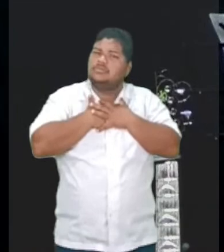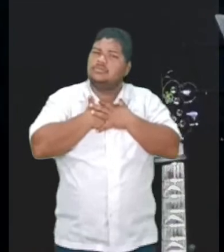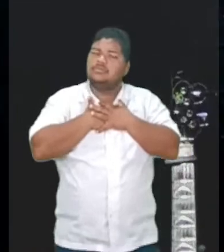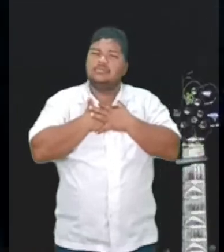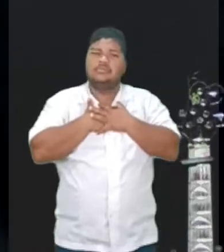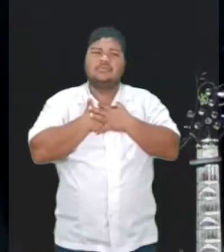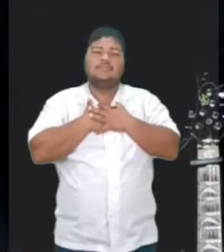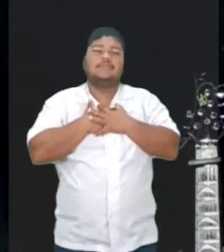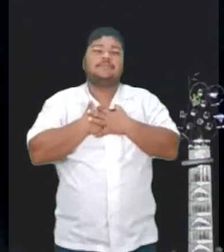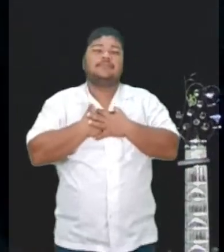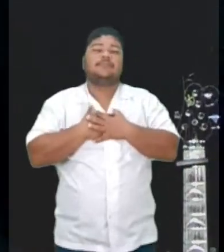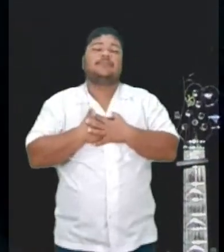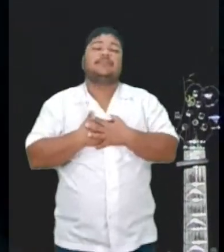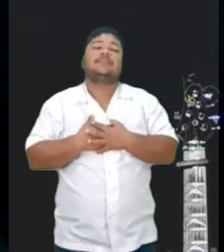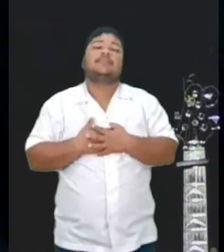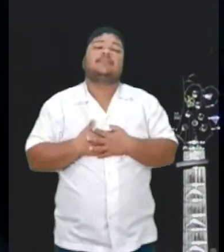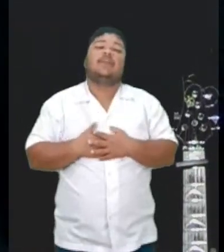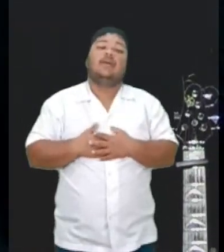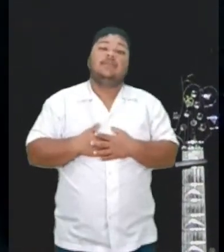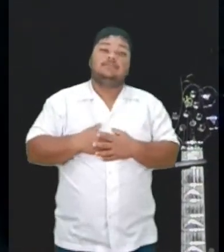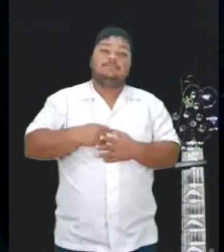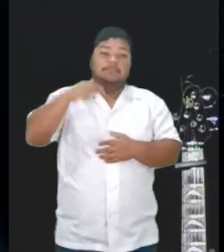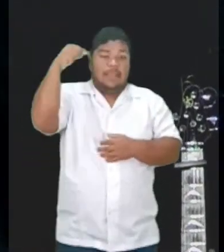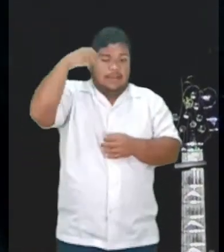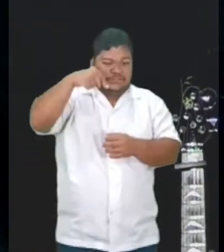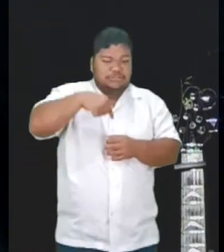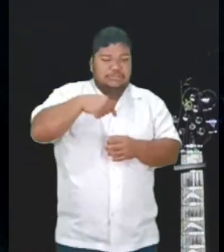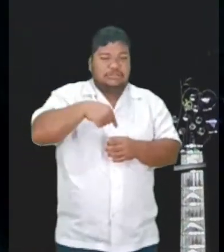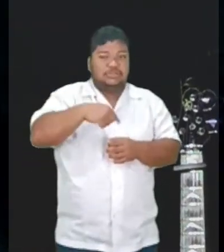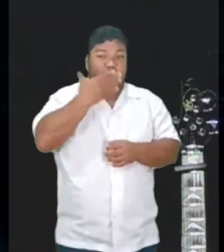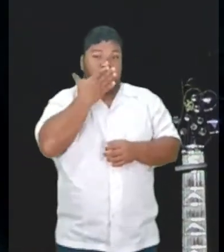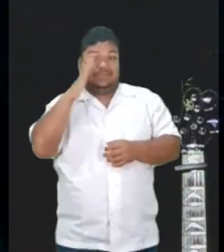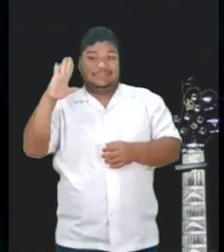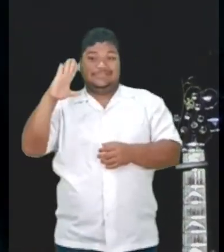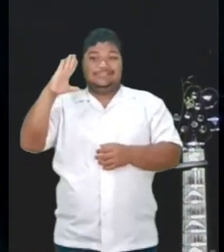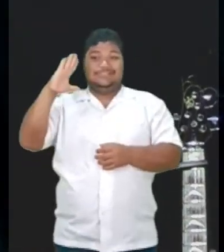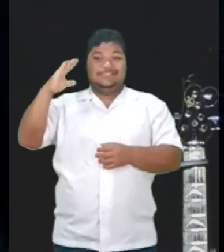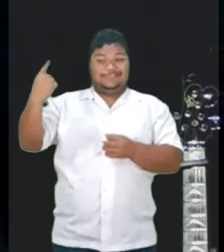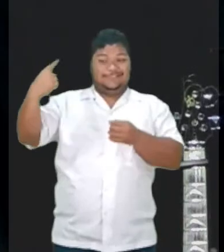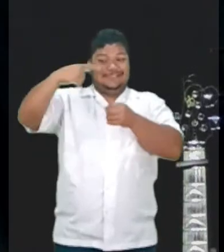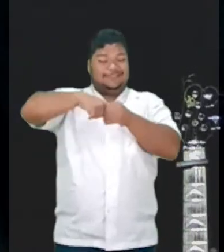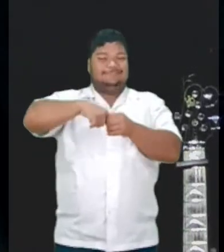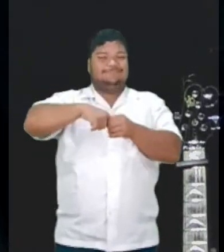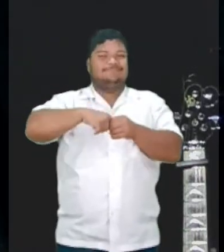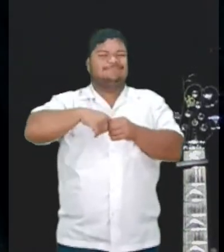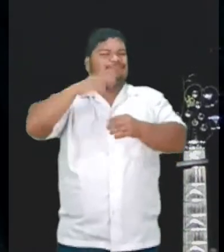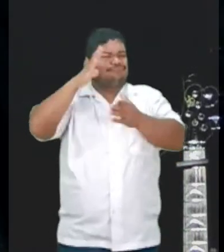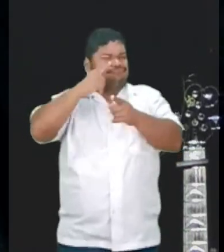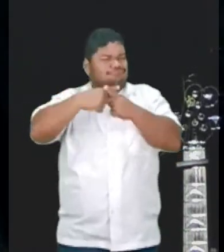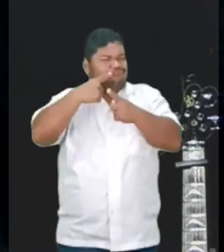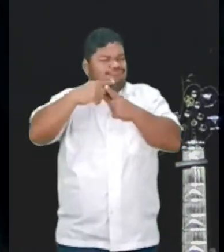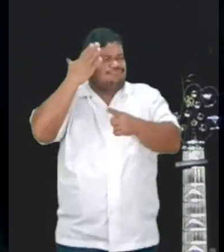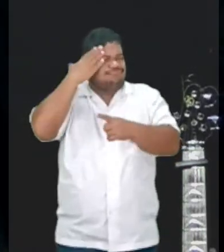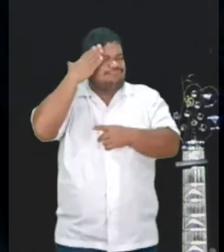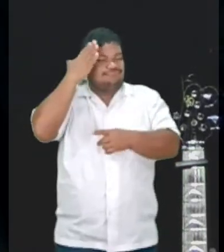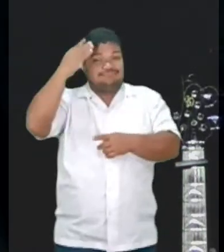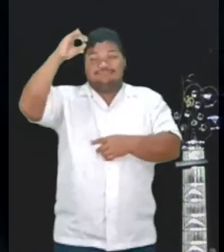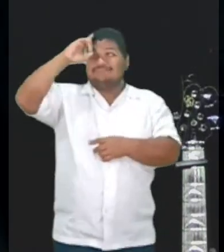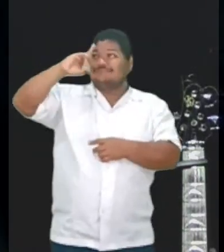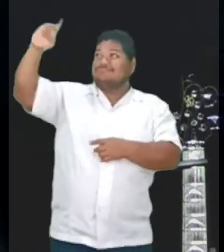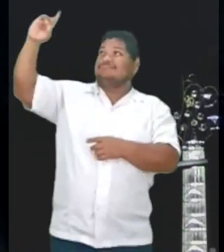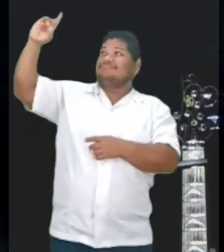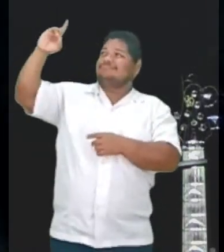É aqui que o profeta quer chegar. Sabe por que esse Deus é grande? Ele é